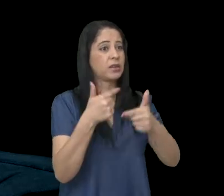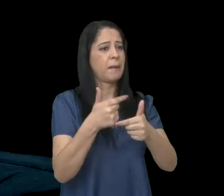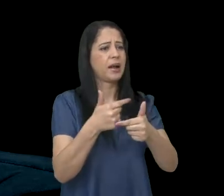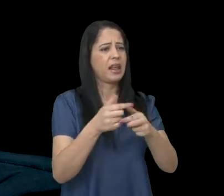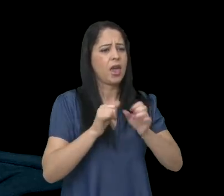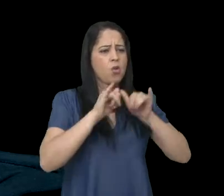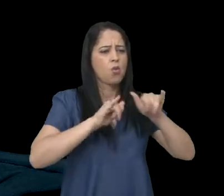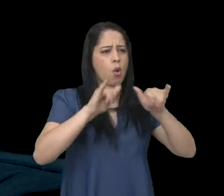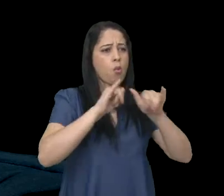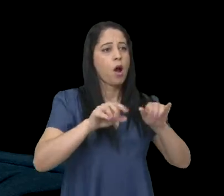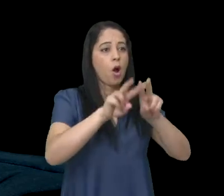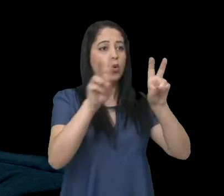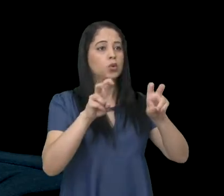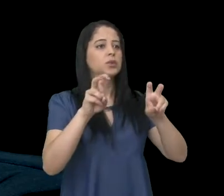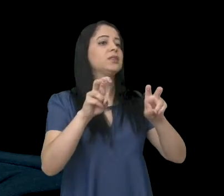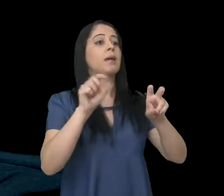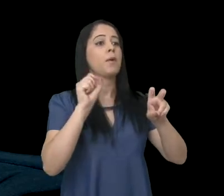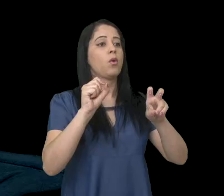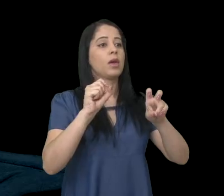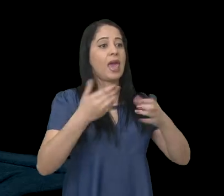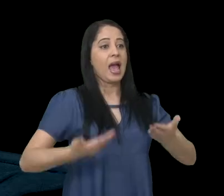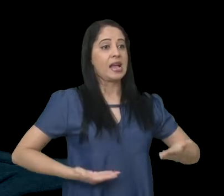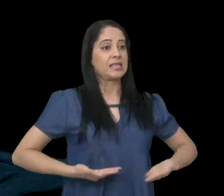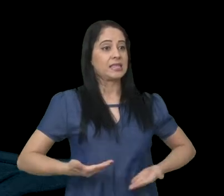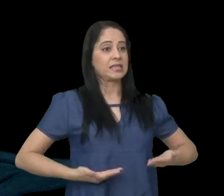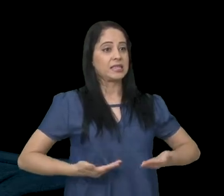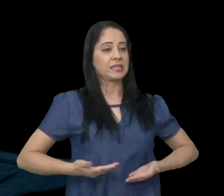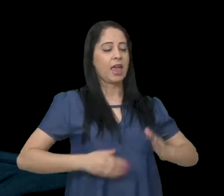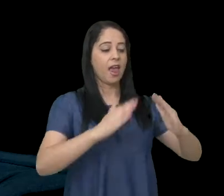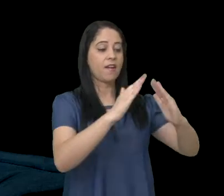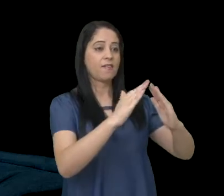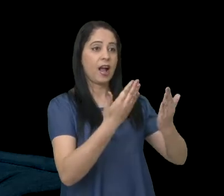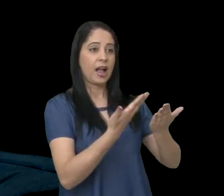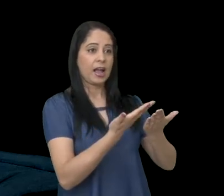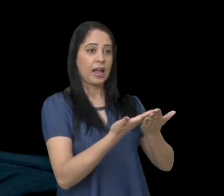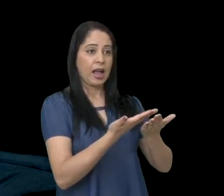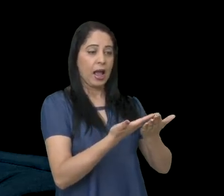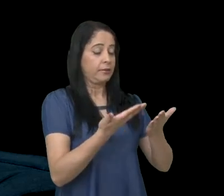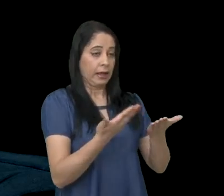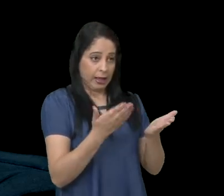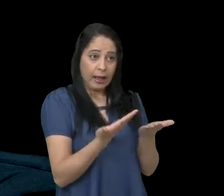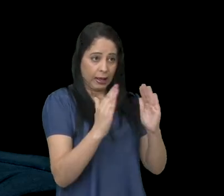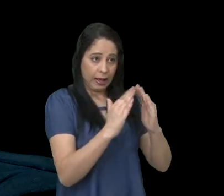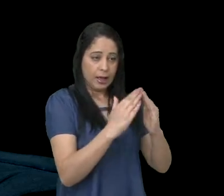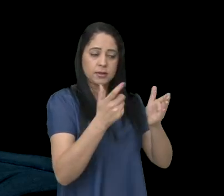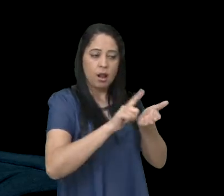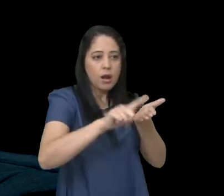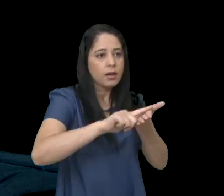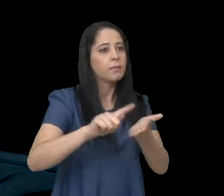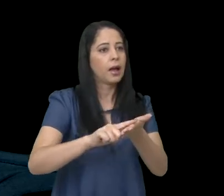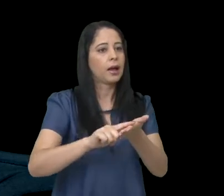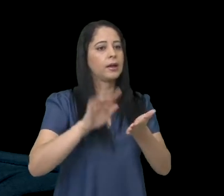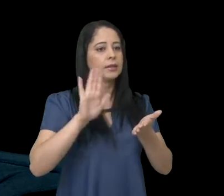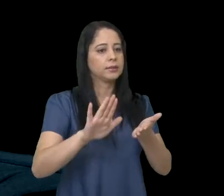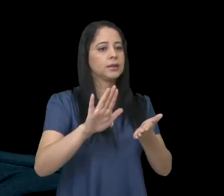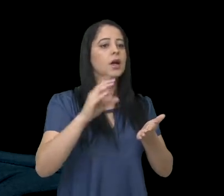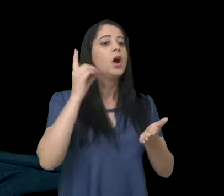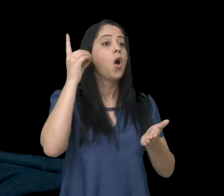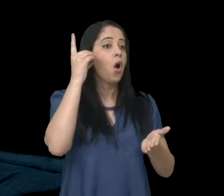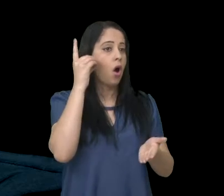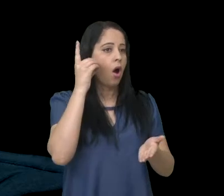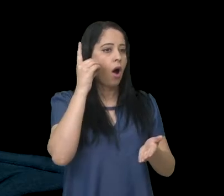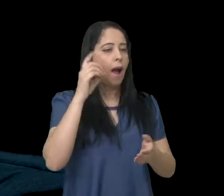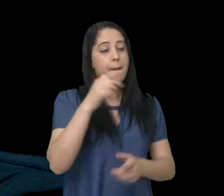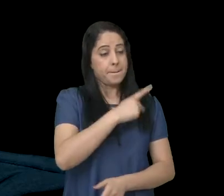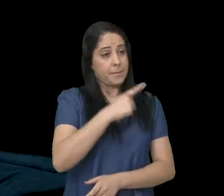questão das trabalhadoras domésticas. Tanto é que a Dilma fez uma lei que deu a garantia dos direitos